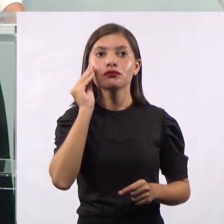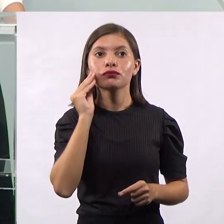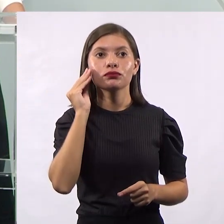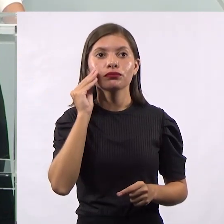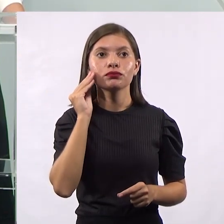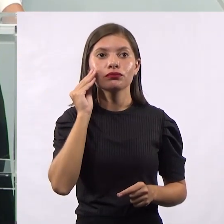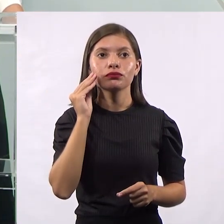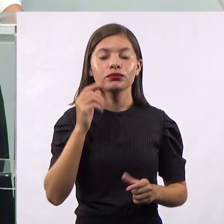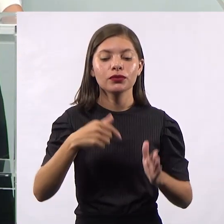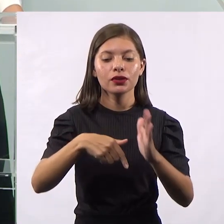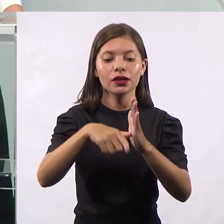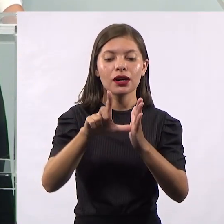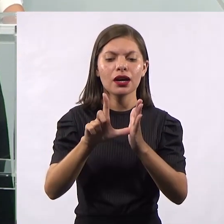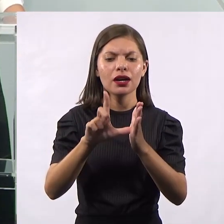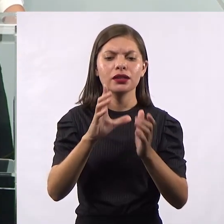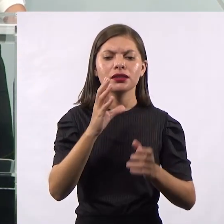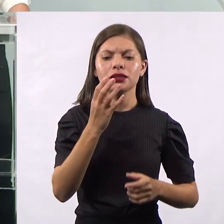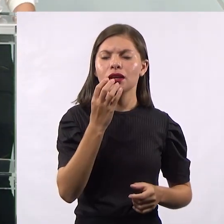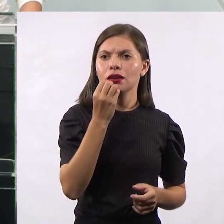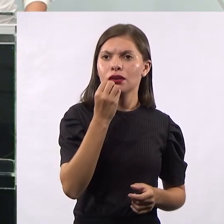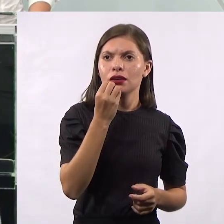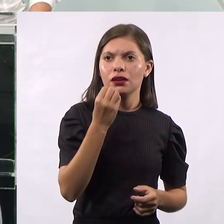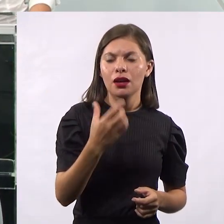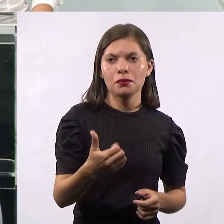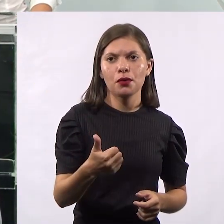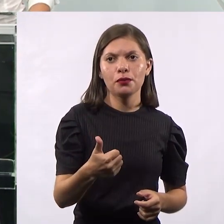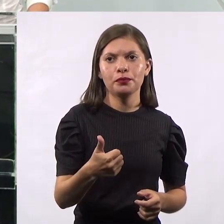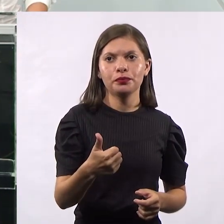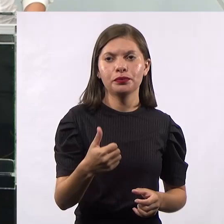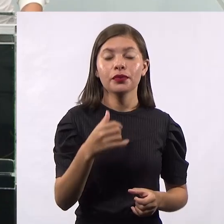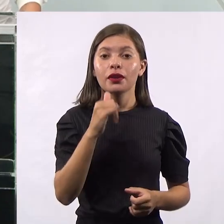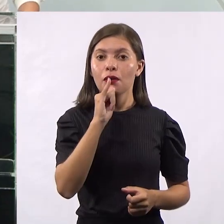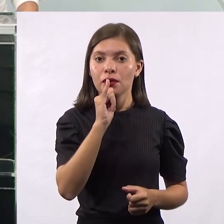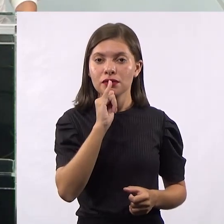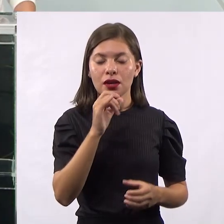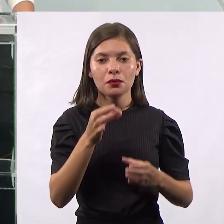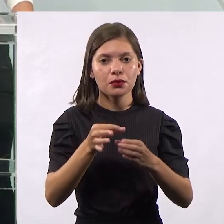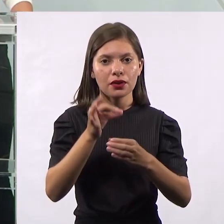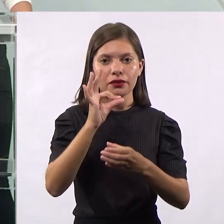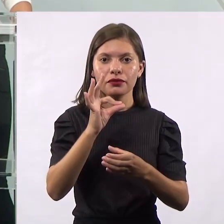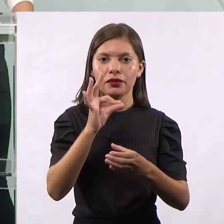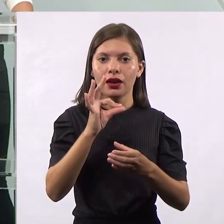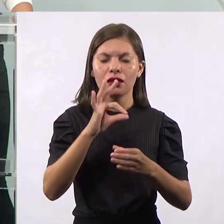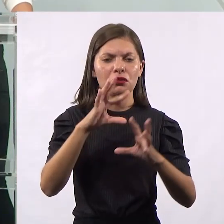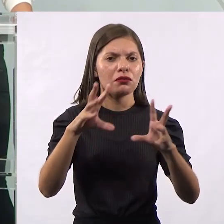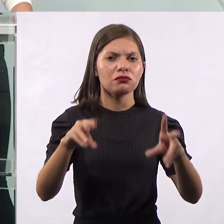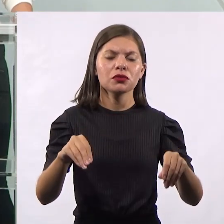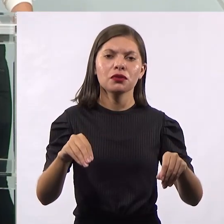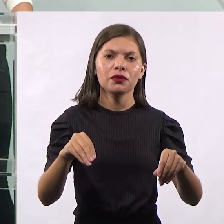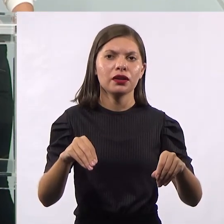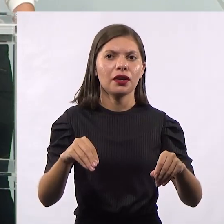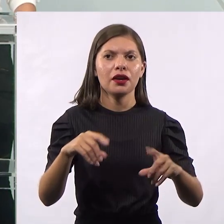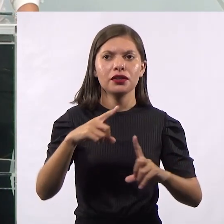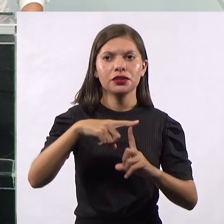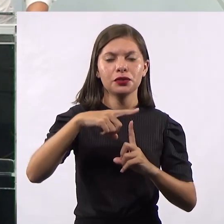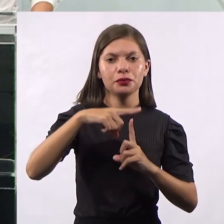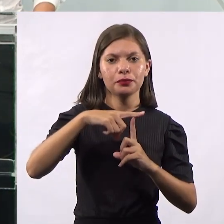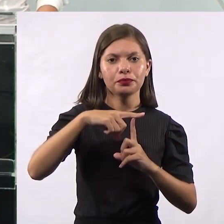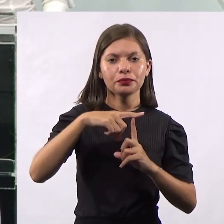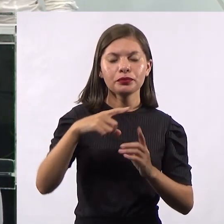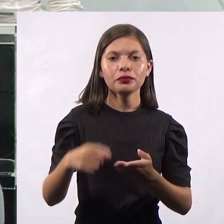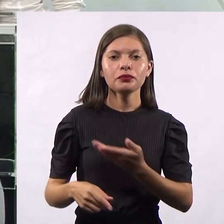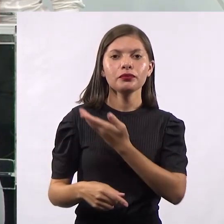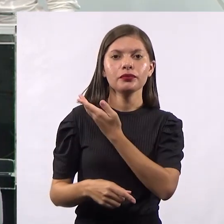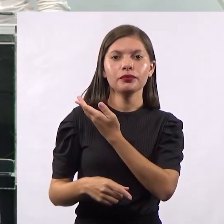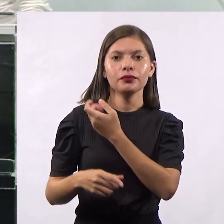amostra, experimenta antes, vê se é bom, né? E, gente, eu tô falando do café, eu tô dando um exemplo aqui, mas poderia ser qualquer outro tipo, né? Vamos ver o que